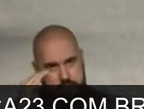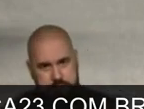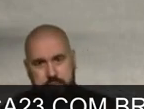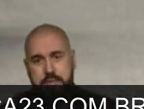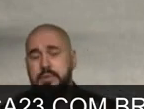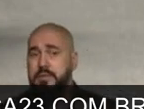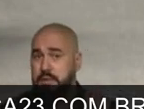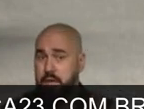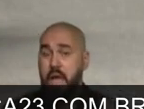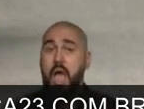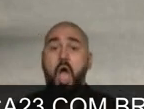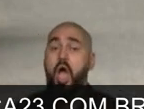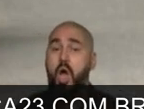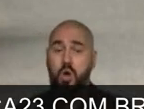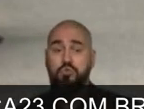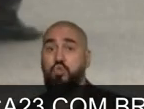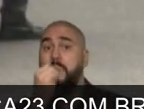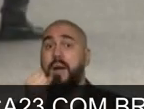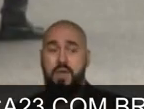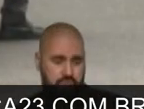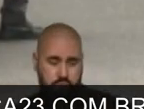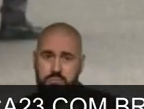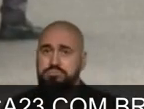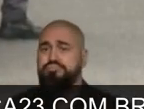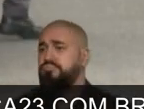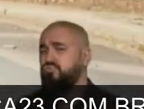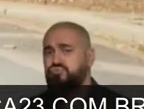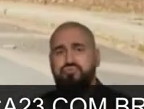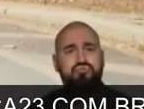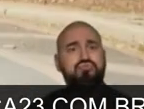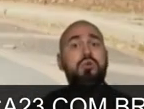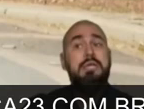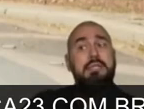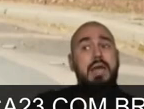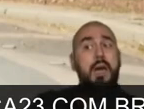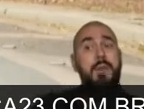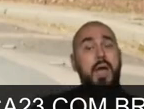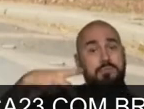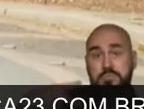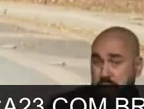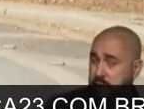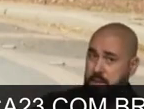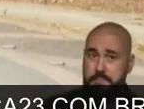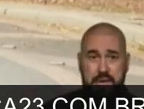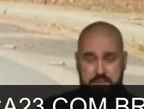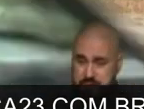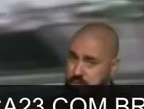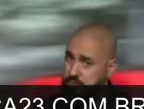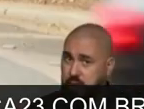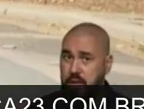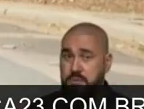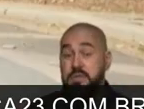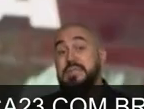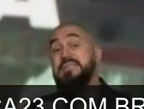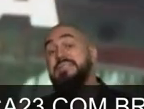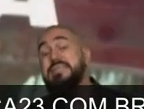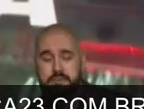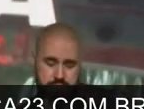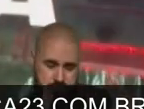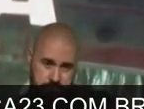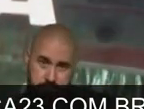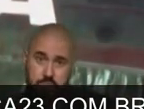acionamento automático, né, com o registro aí de todo o turno de serviço do policial, né? A câmera poderá ser desligada ocasionalmente aí